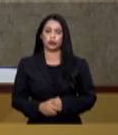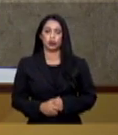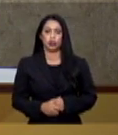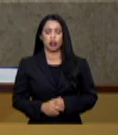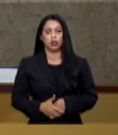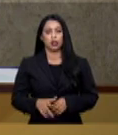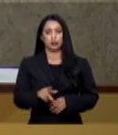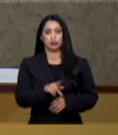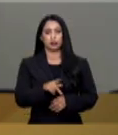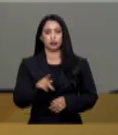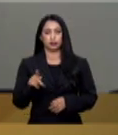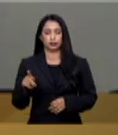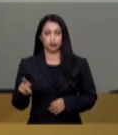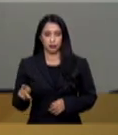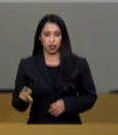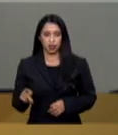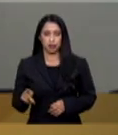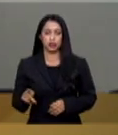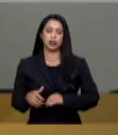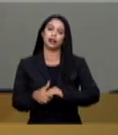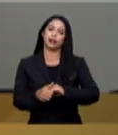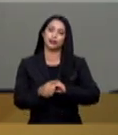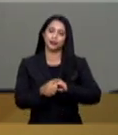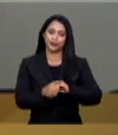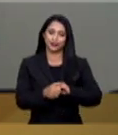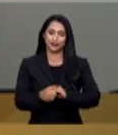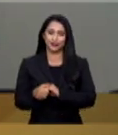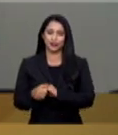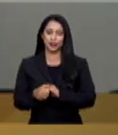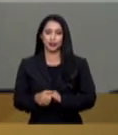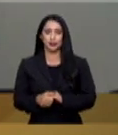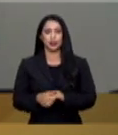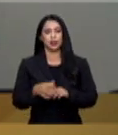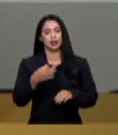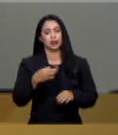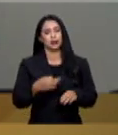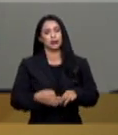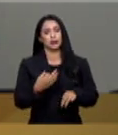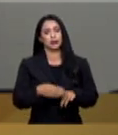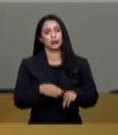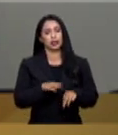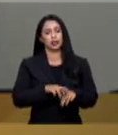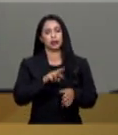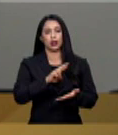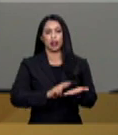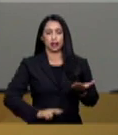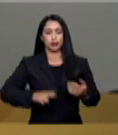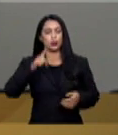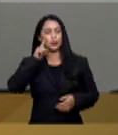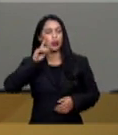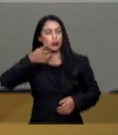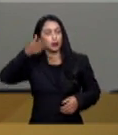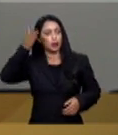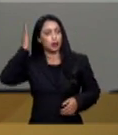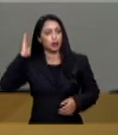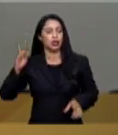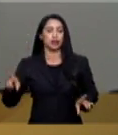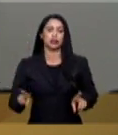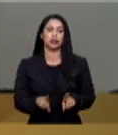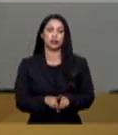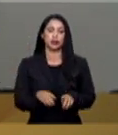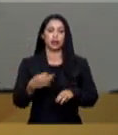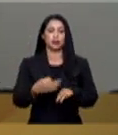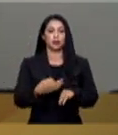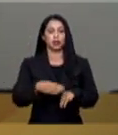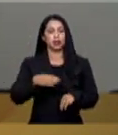Senhor presidente, senhores ministros, cumprimento o ministro Marco Aurélio, relator, senhora ministra